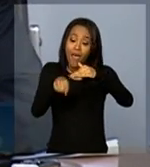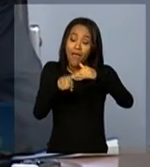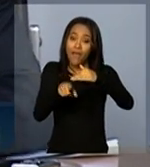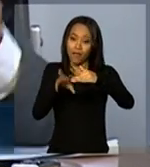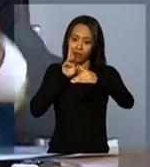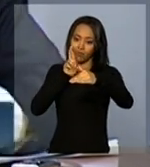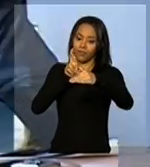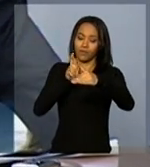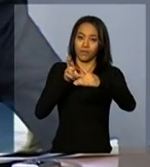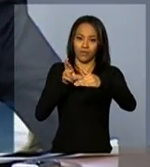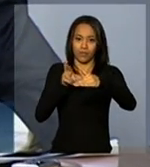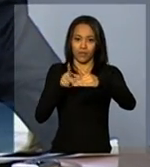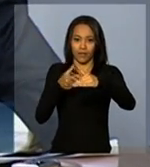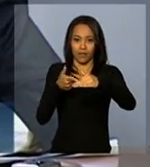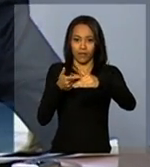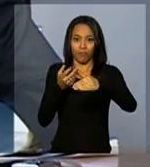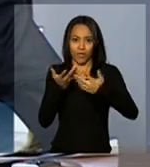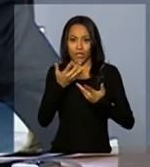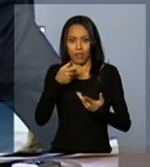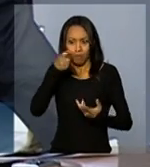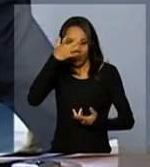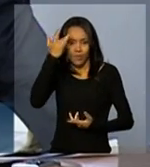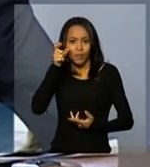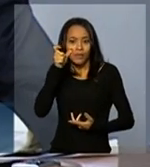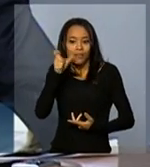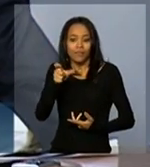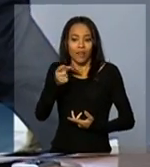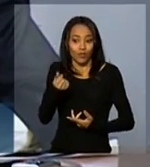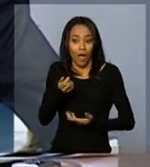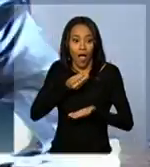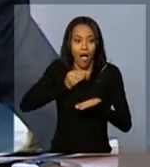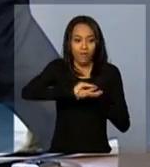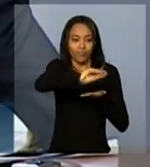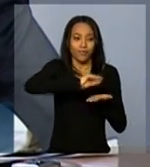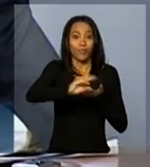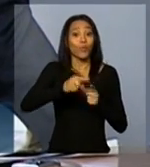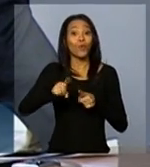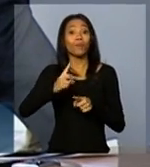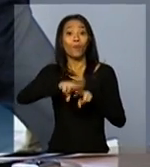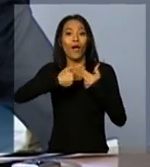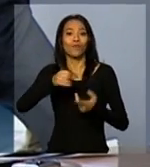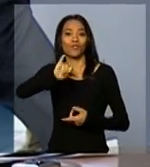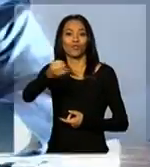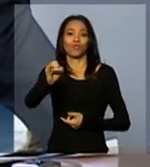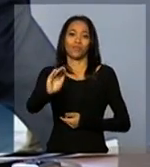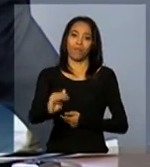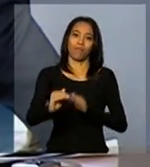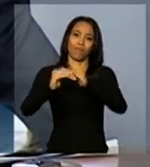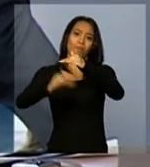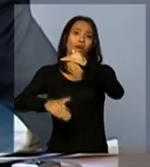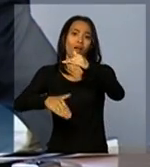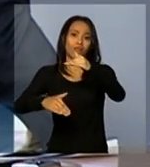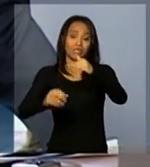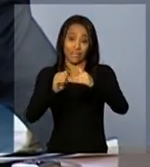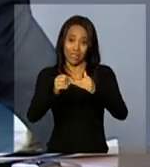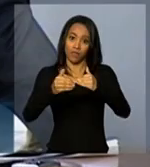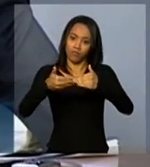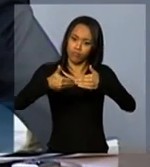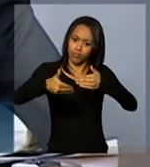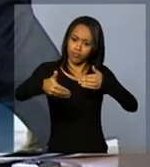investidor, não é a taxa de curto prazo. Né? O investidor olha a taxa de longo prazo. Então, se de longo prazo ela está